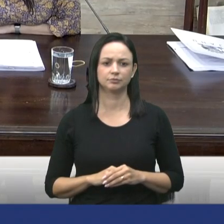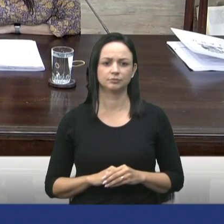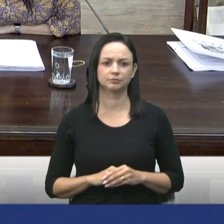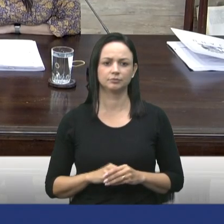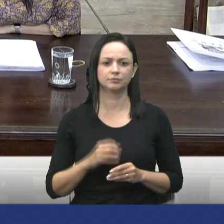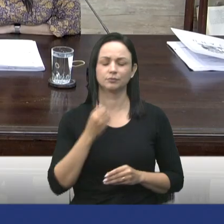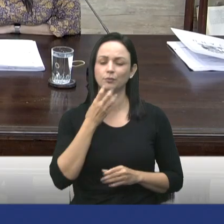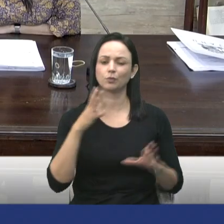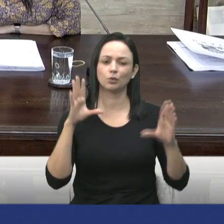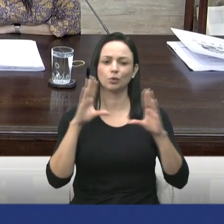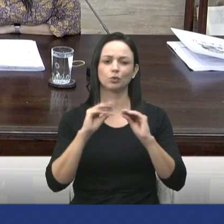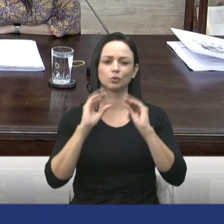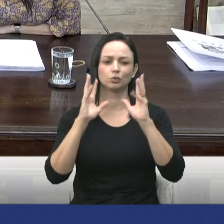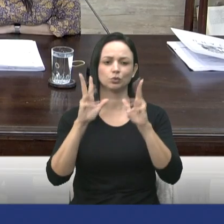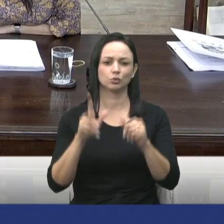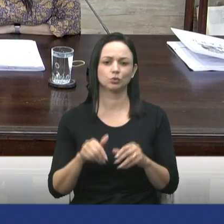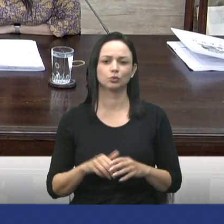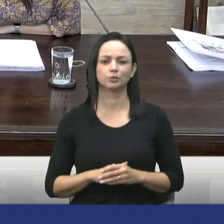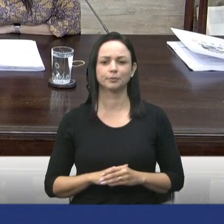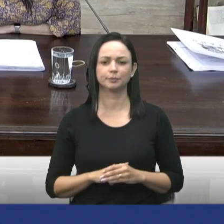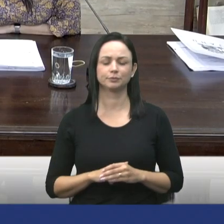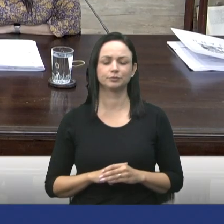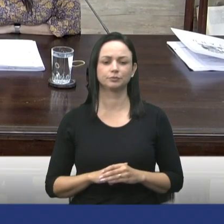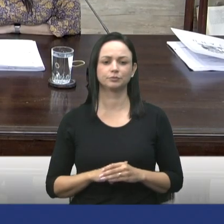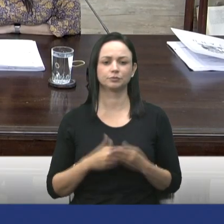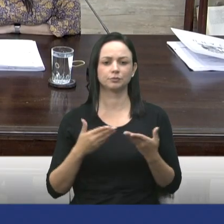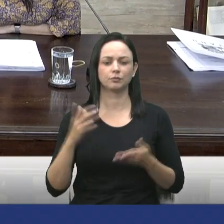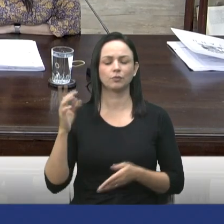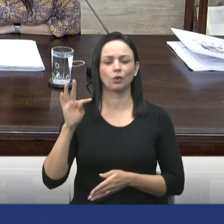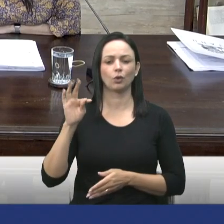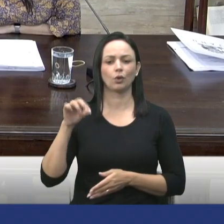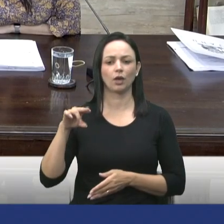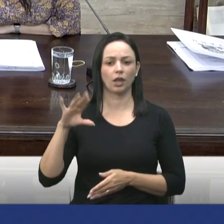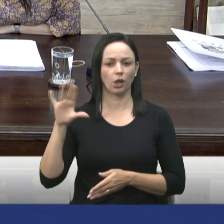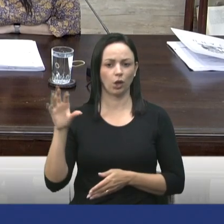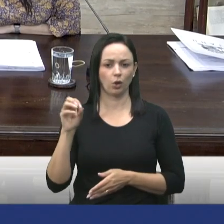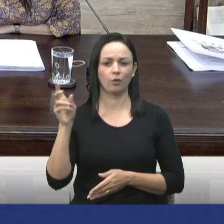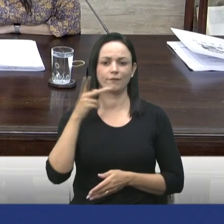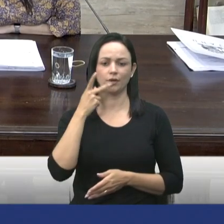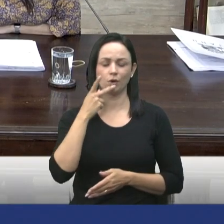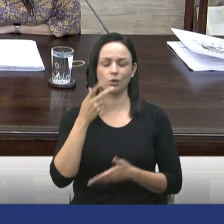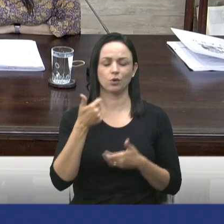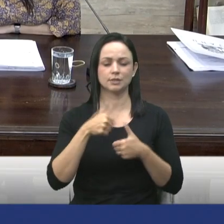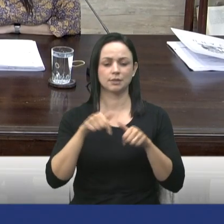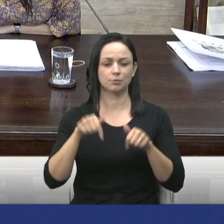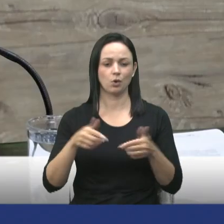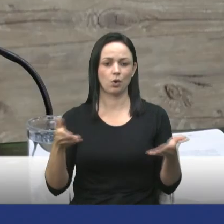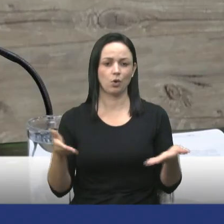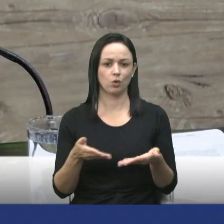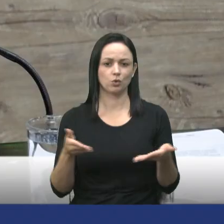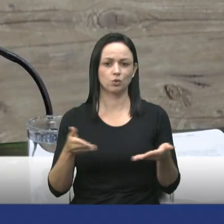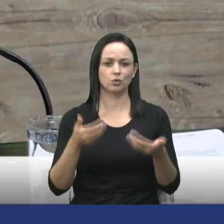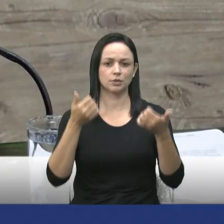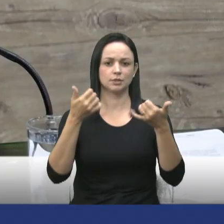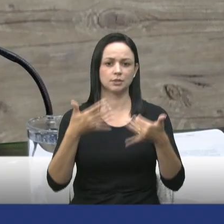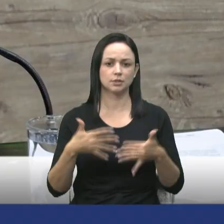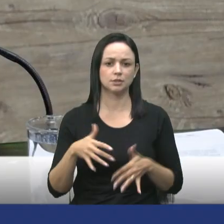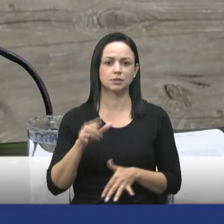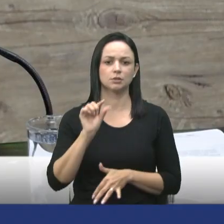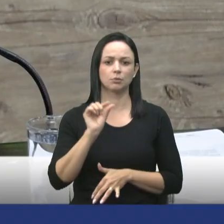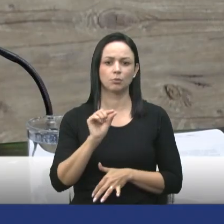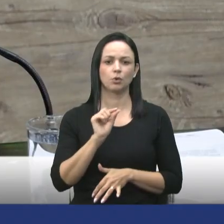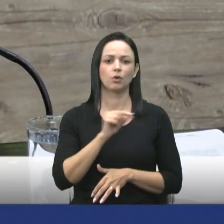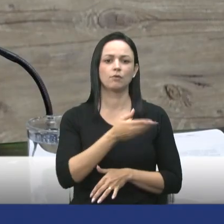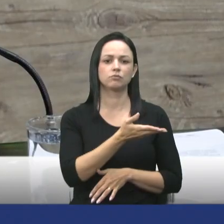Boa noite a todos. Então, como o seu Toninho disse, nós estamos aqui hoje para explicar um pouquinho para